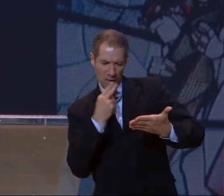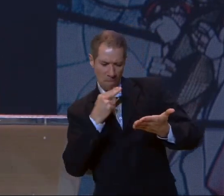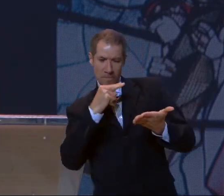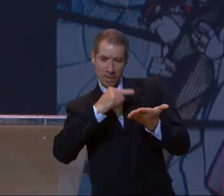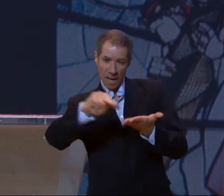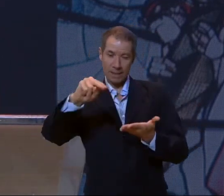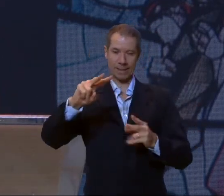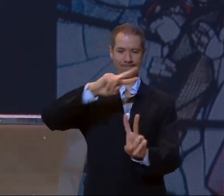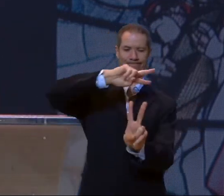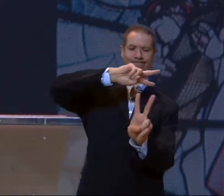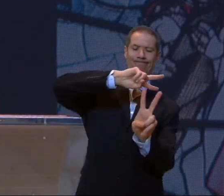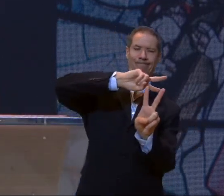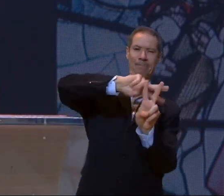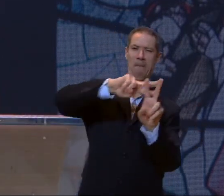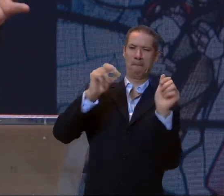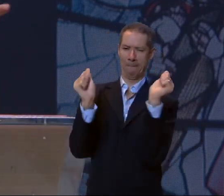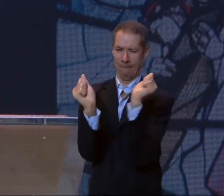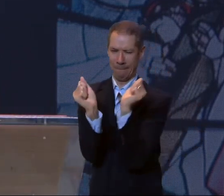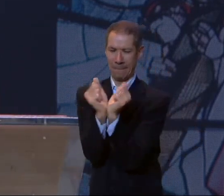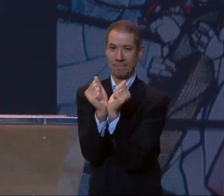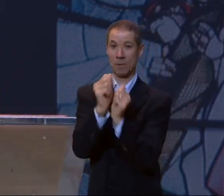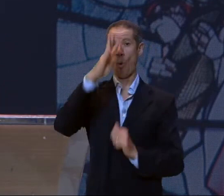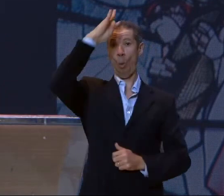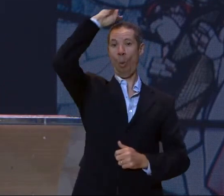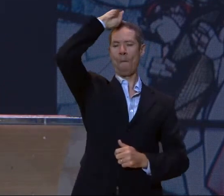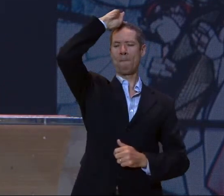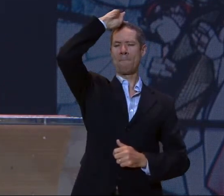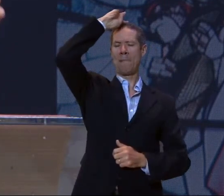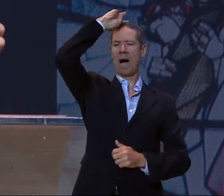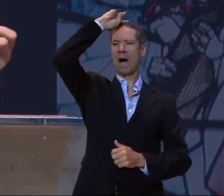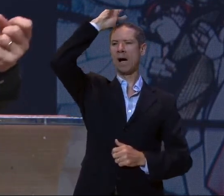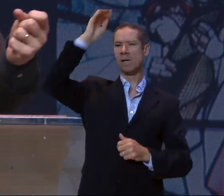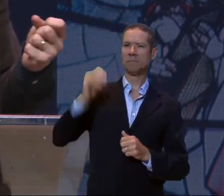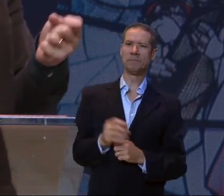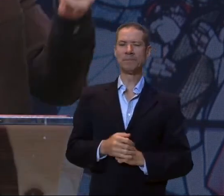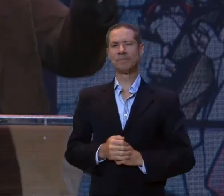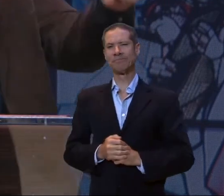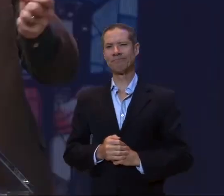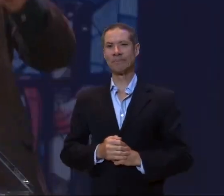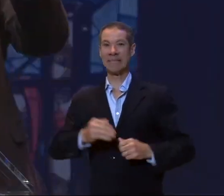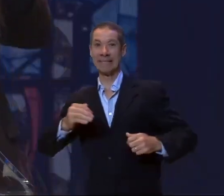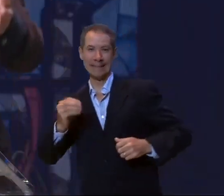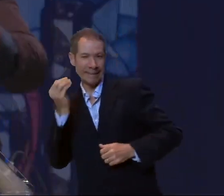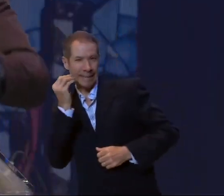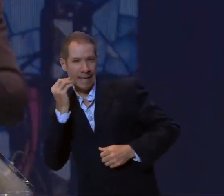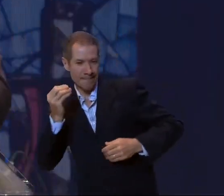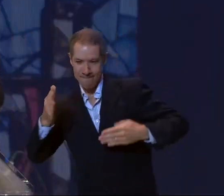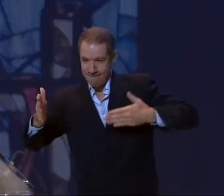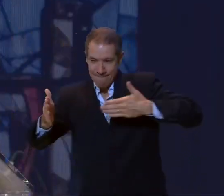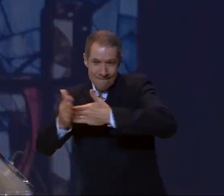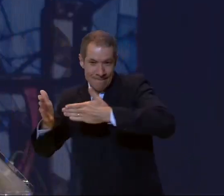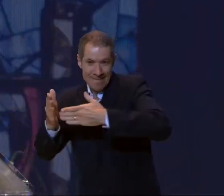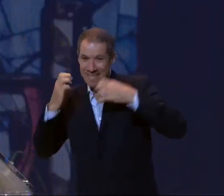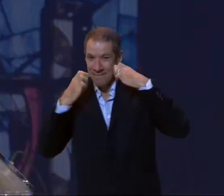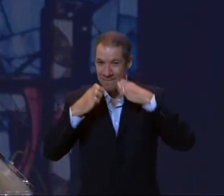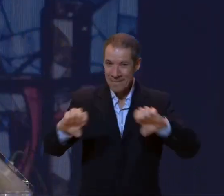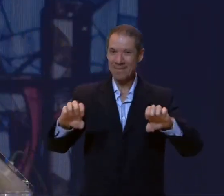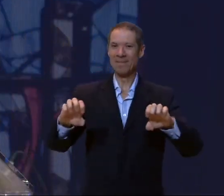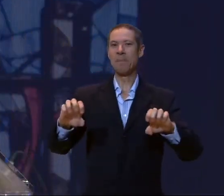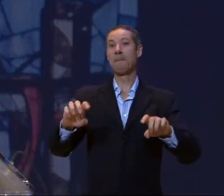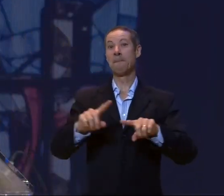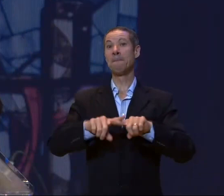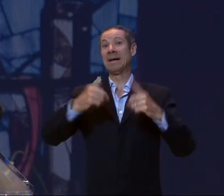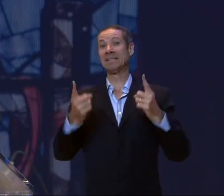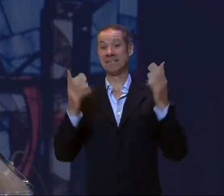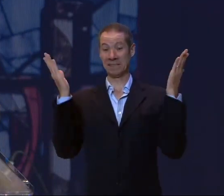na cadeia, na prisão em Roma. De certa maneira tentaram o impedir de pregar, de falar.